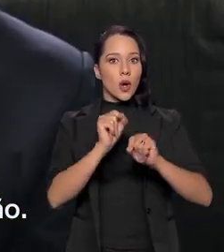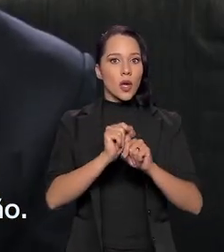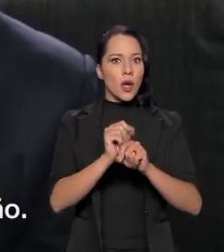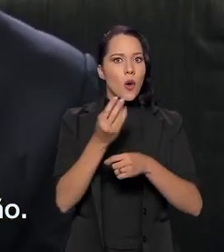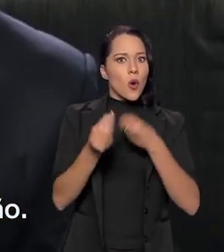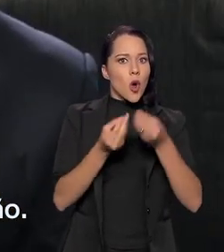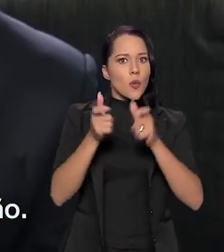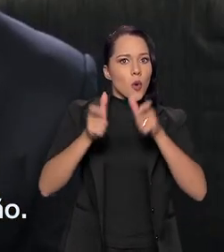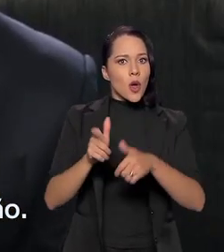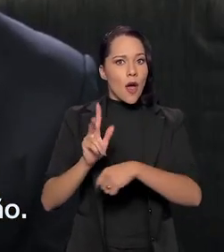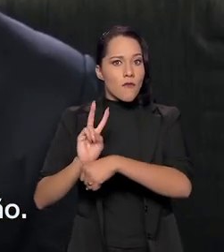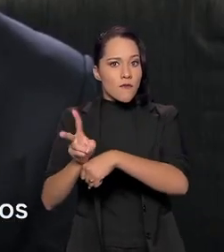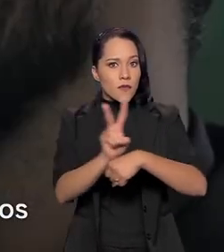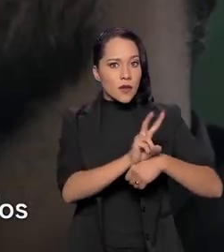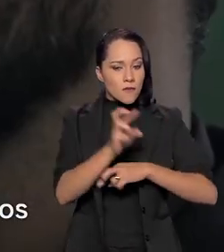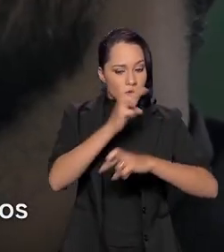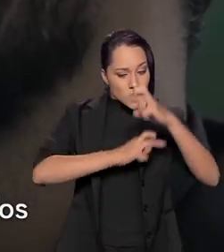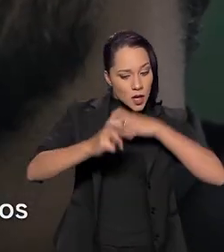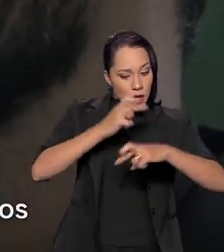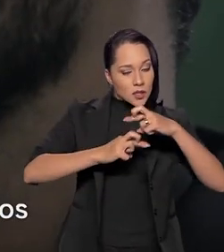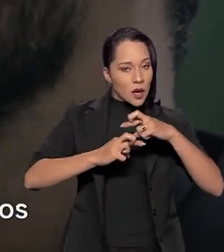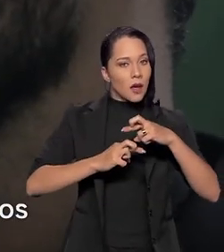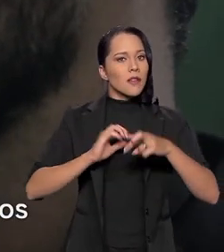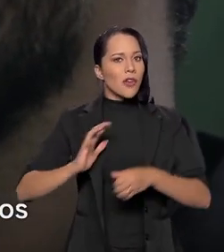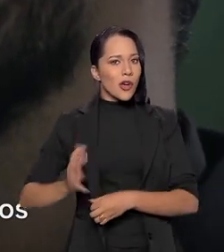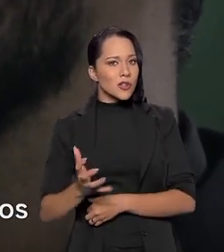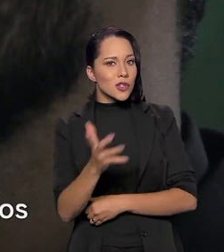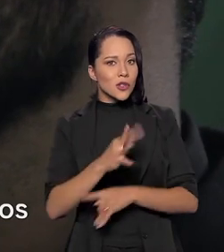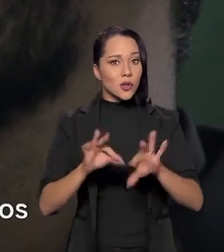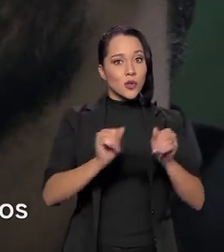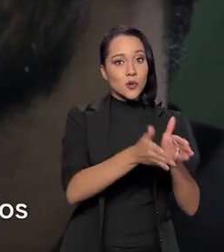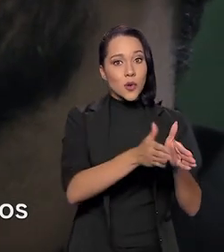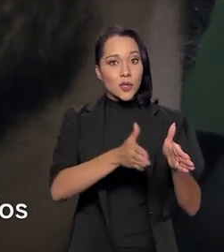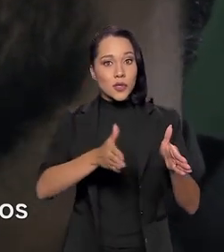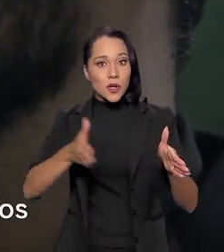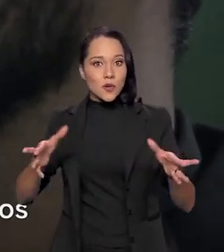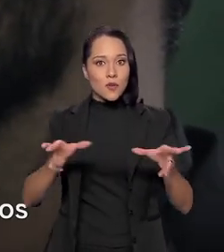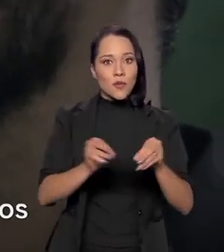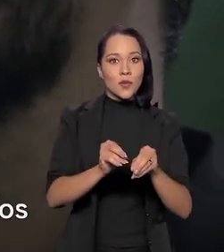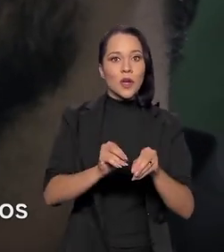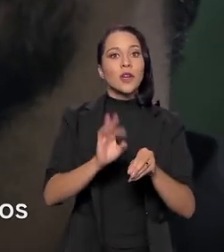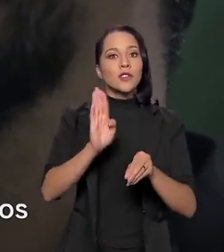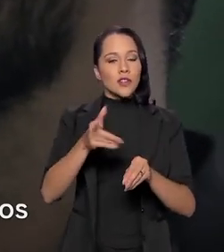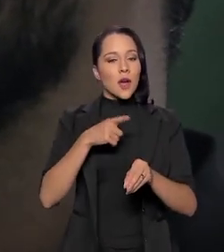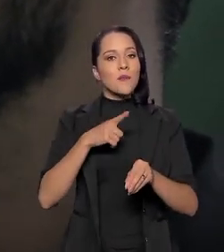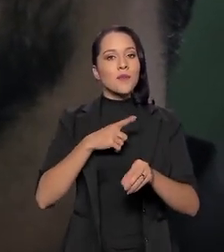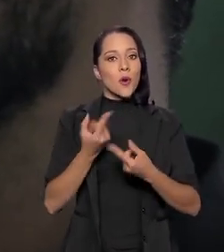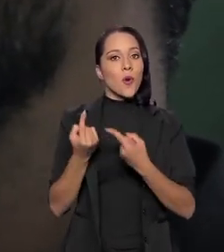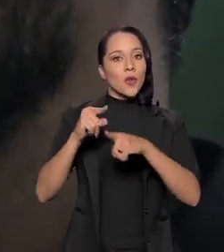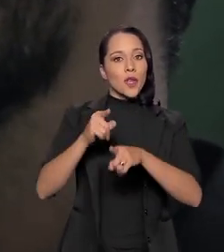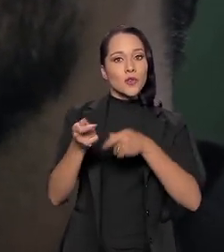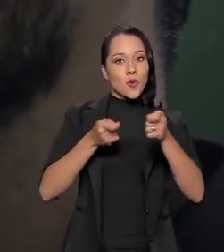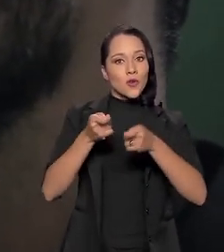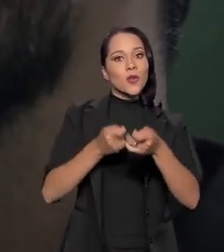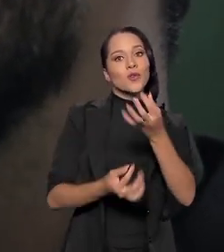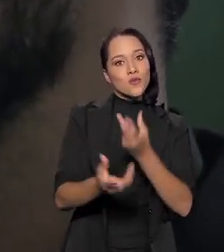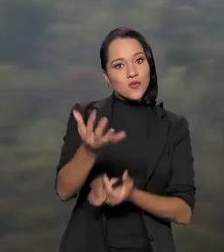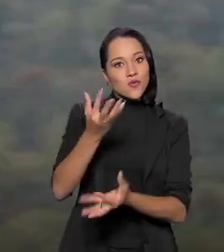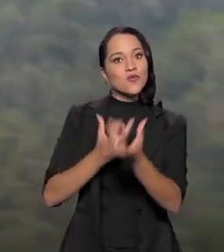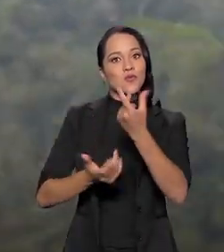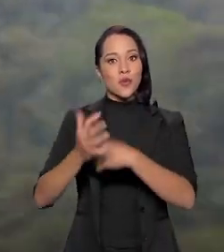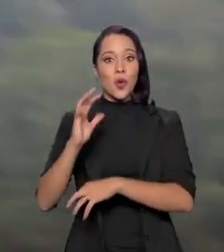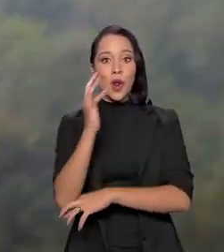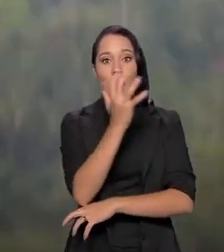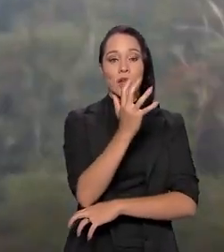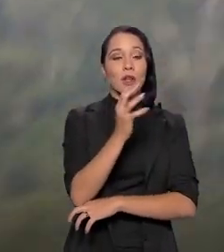das atividades de fiscalização então agilizou todos os procedimentos que eram realizados para o combate e controle